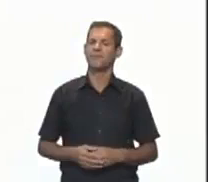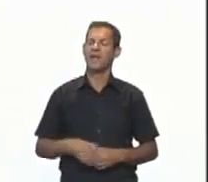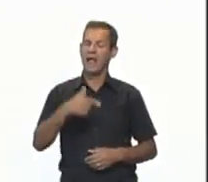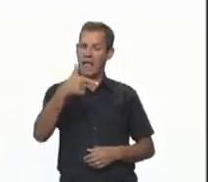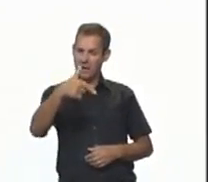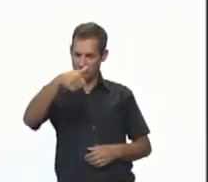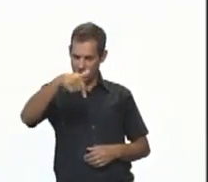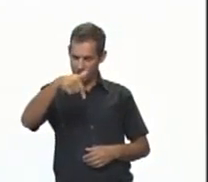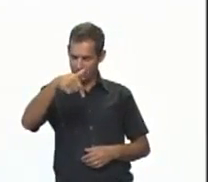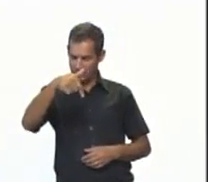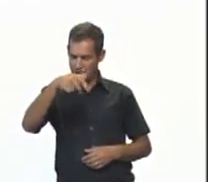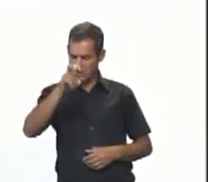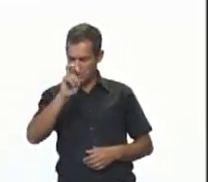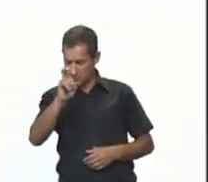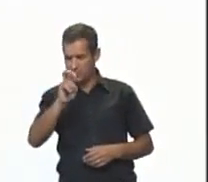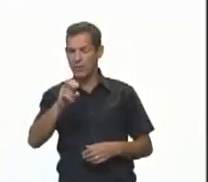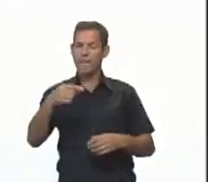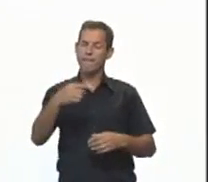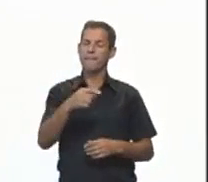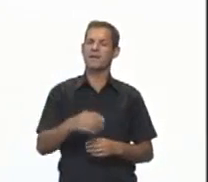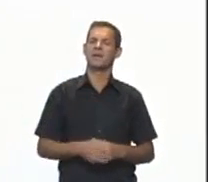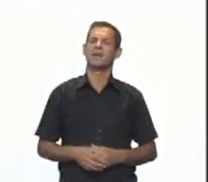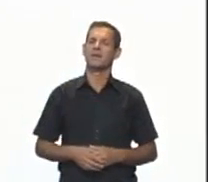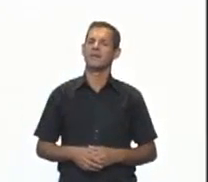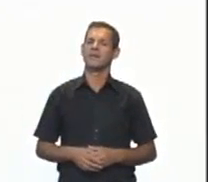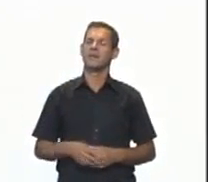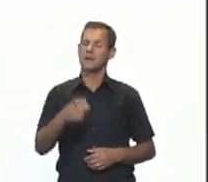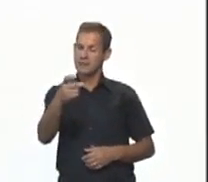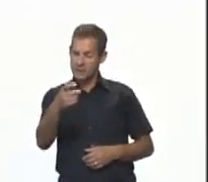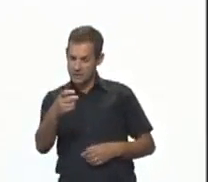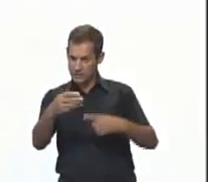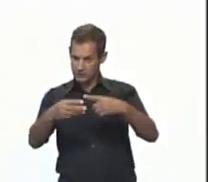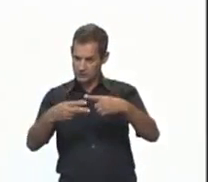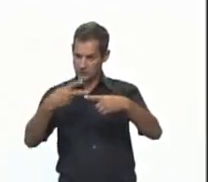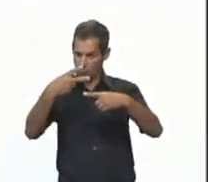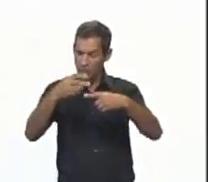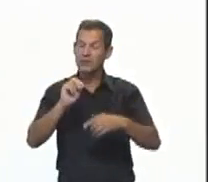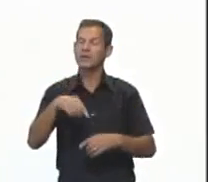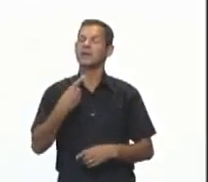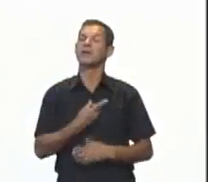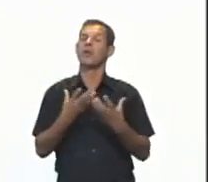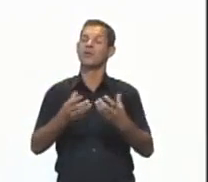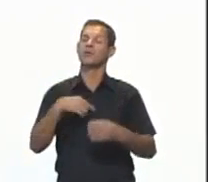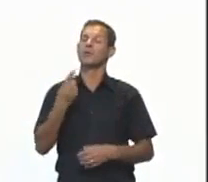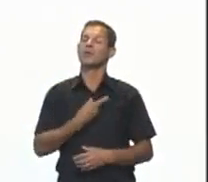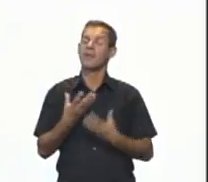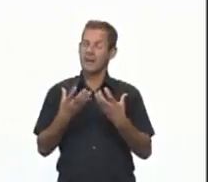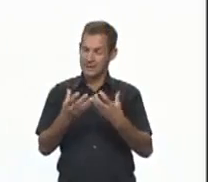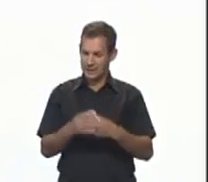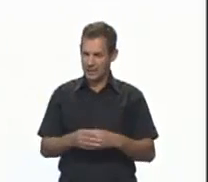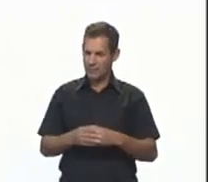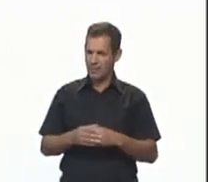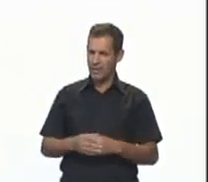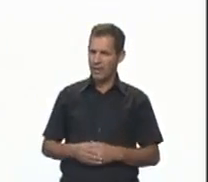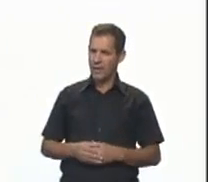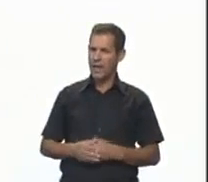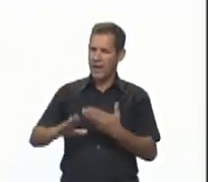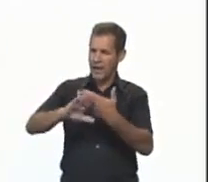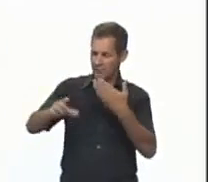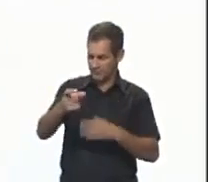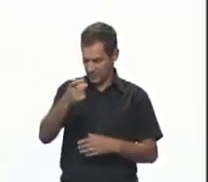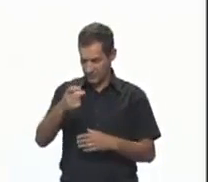a 25 menos x ao quadrado. E o que a gente quer? A gente quer isolar